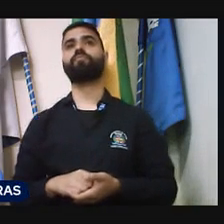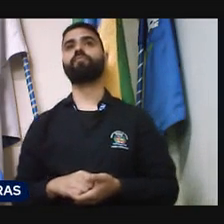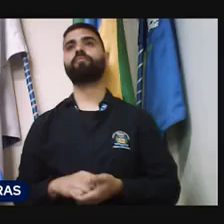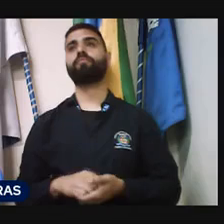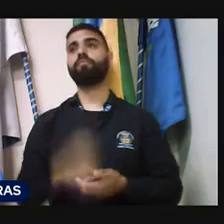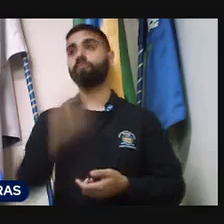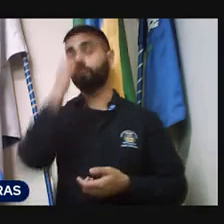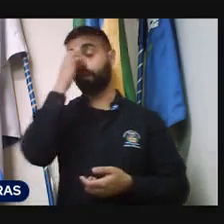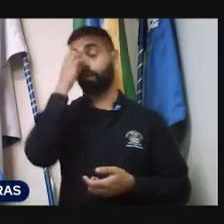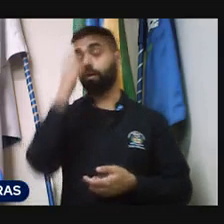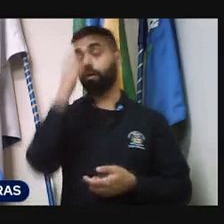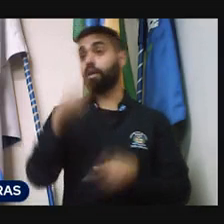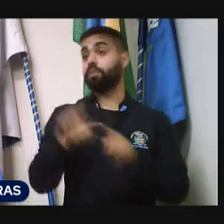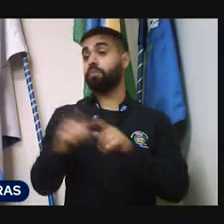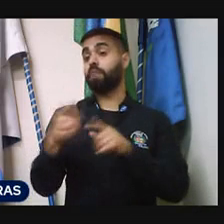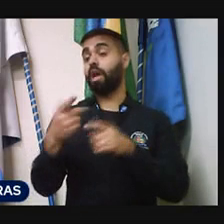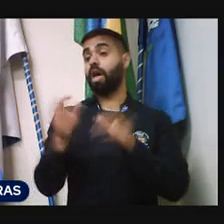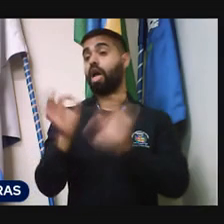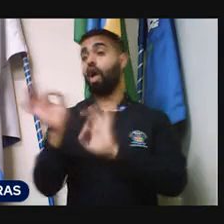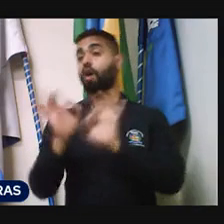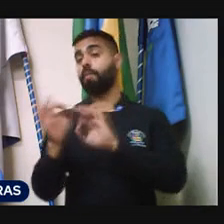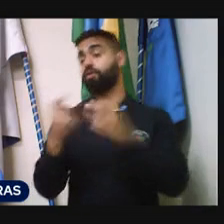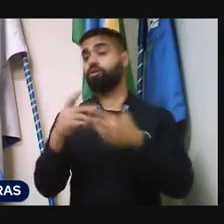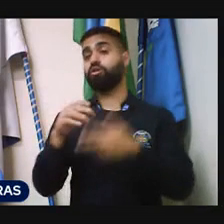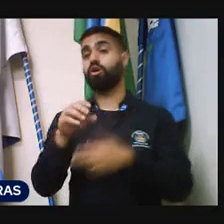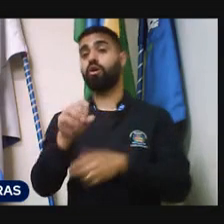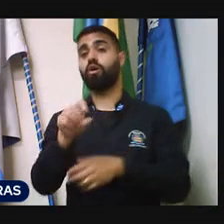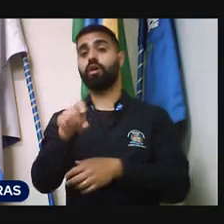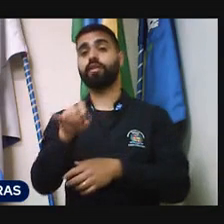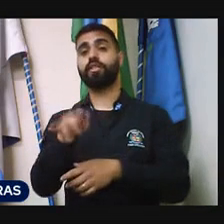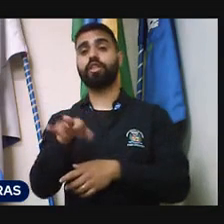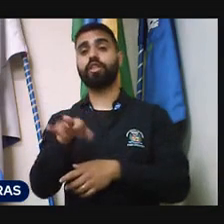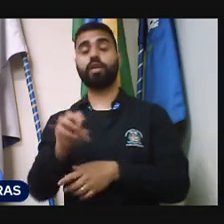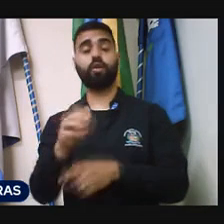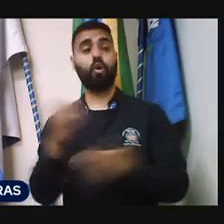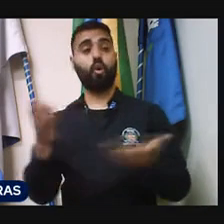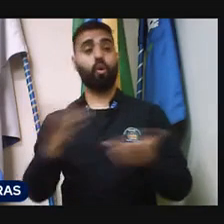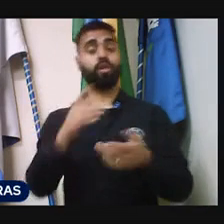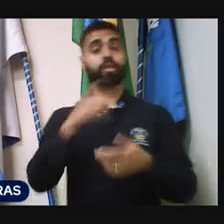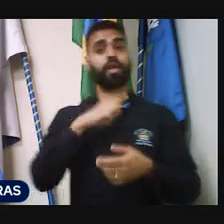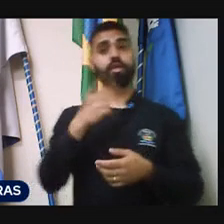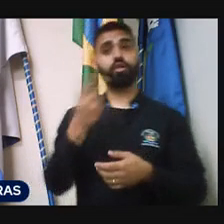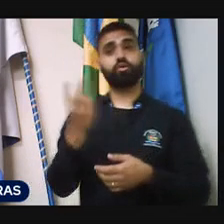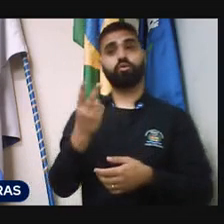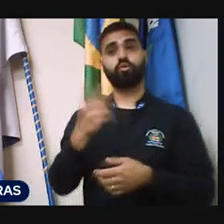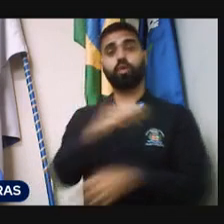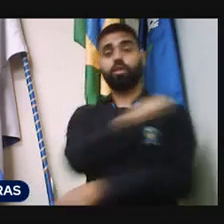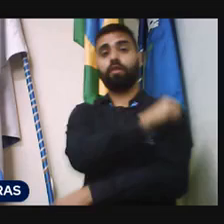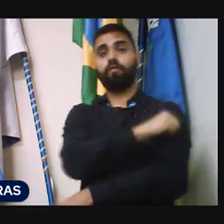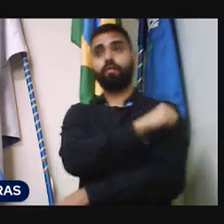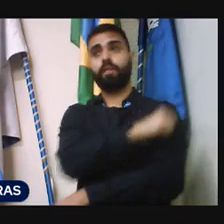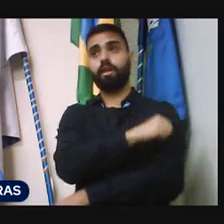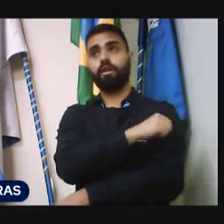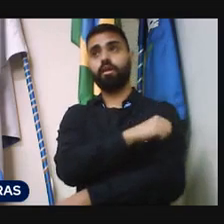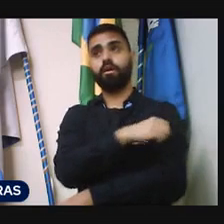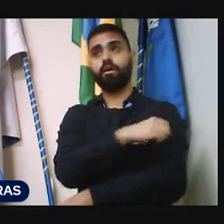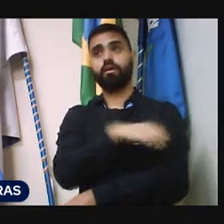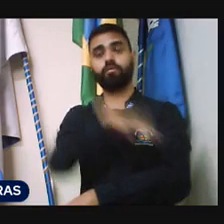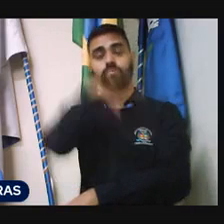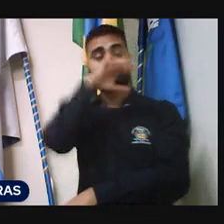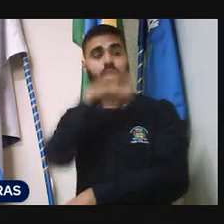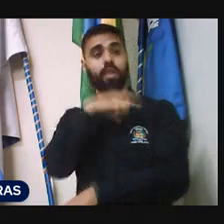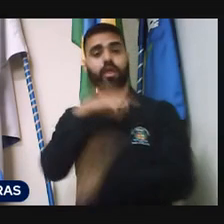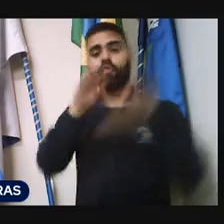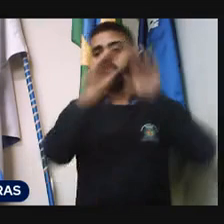investimento na estrutura do oxigênio ficou para todos hospital não hoje hospital tem duas enfermarias com leite monte de oxigênio